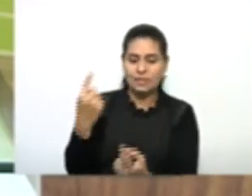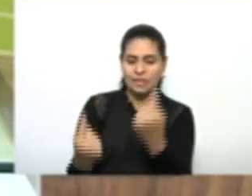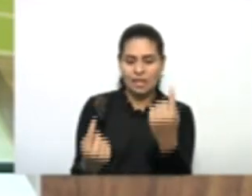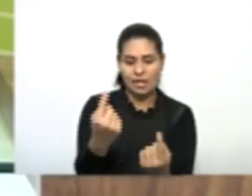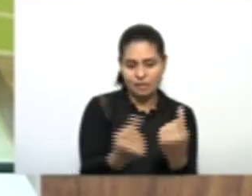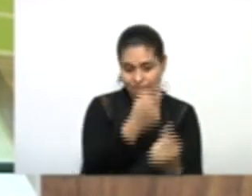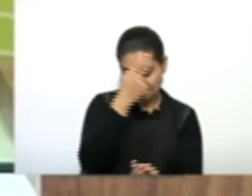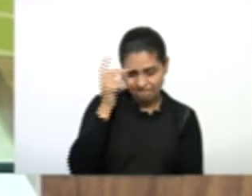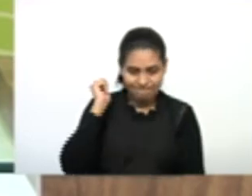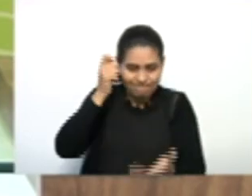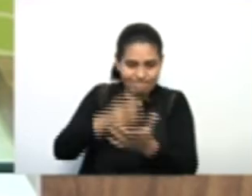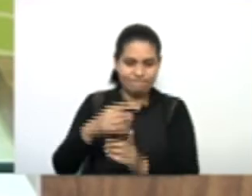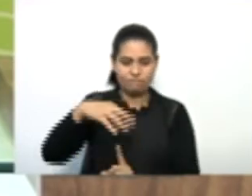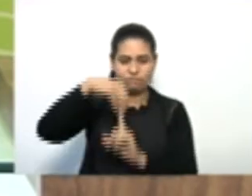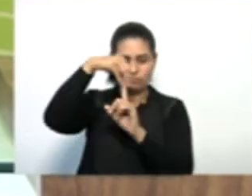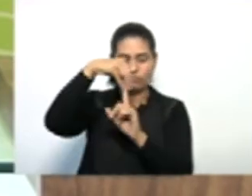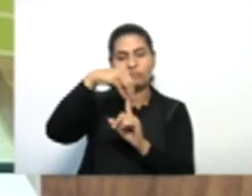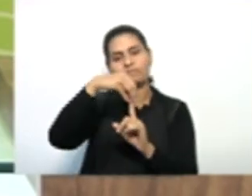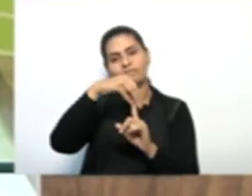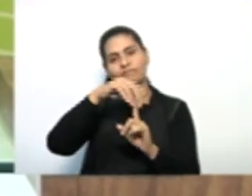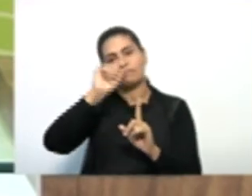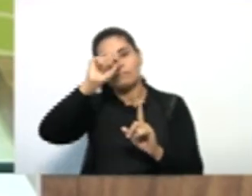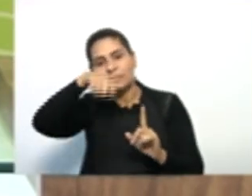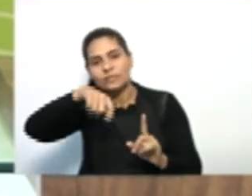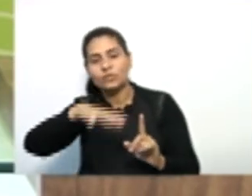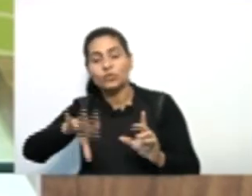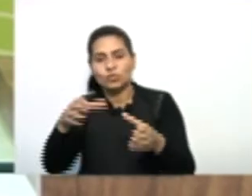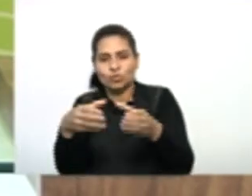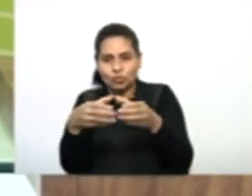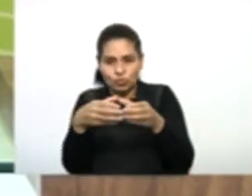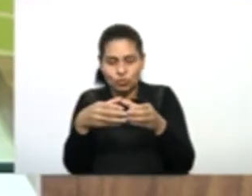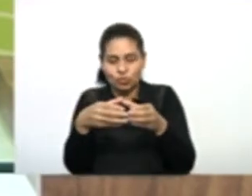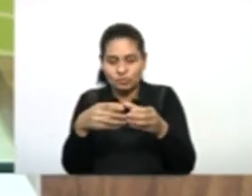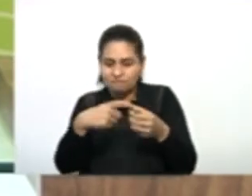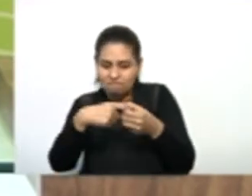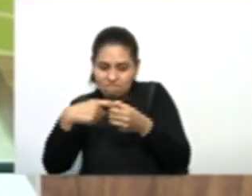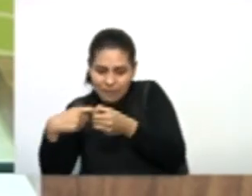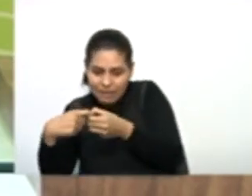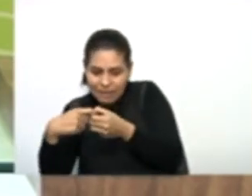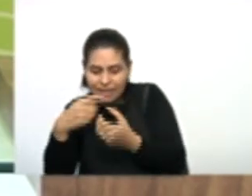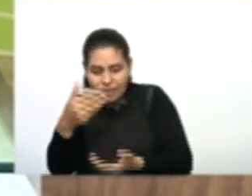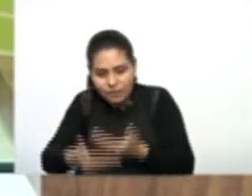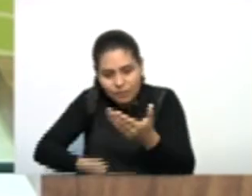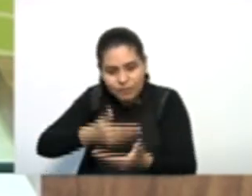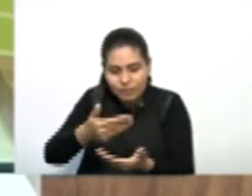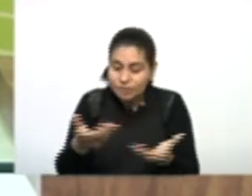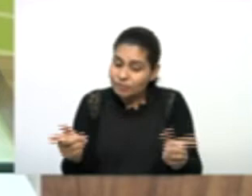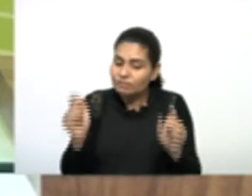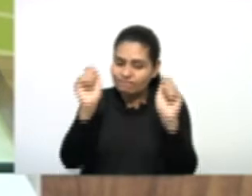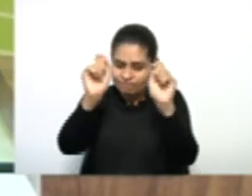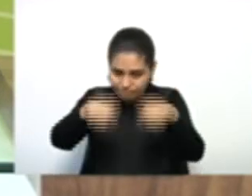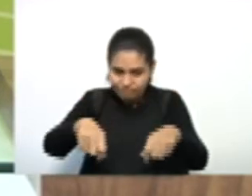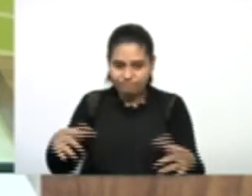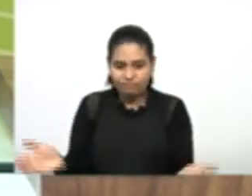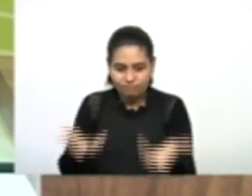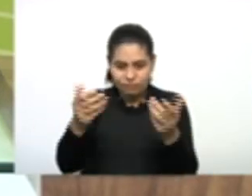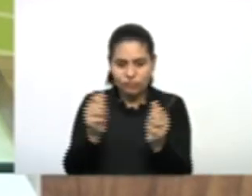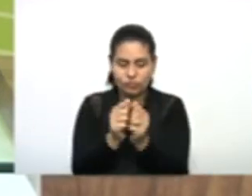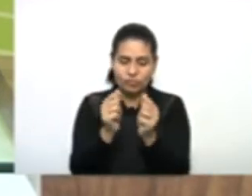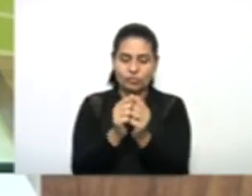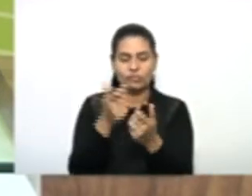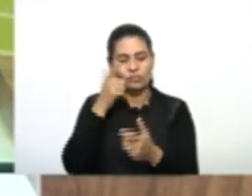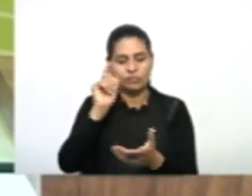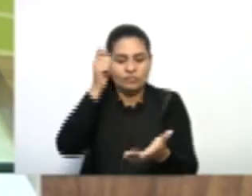consiga individualmente comprar um determinado equipamento, mas juntando cada um pouquinho, né, juntando esforços, conseguem comprar